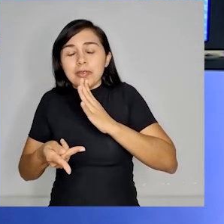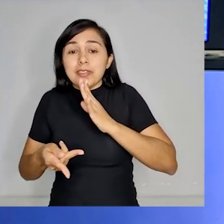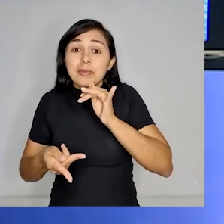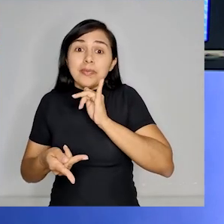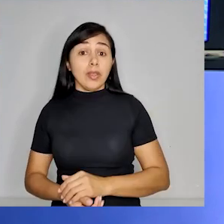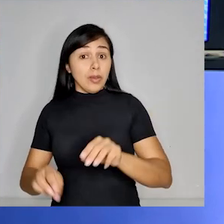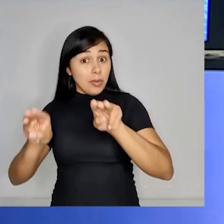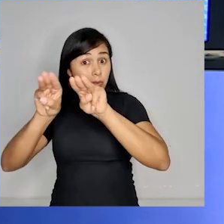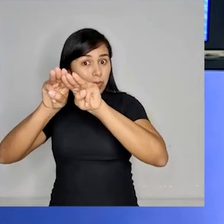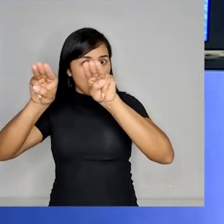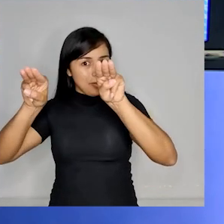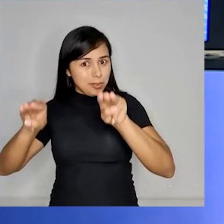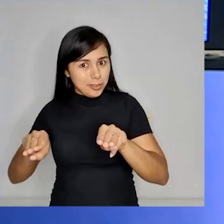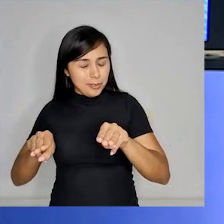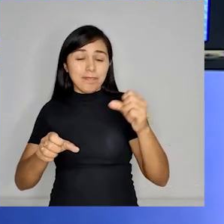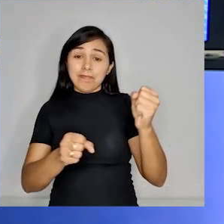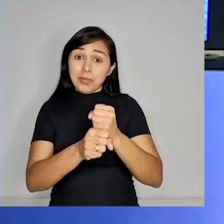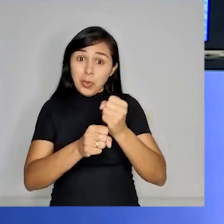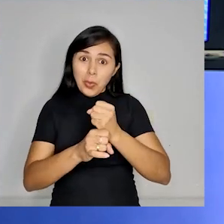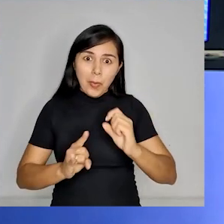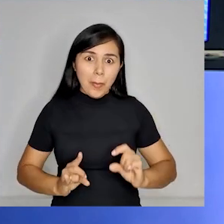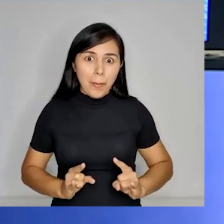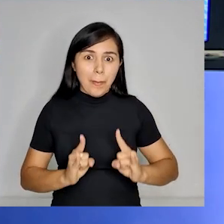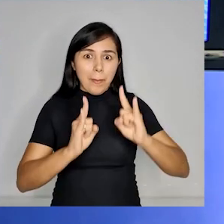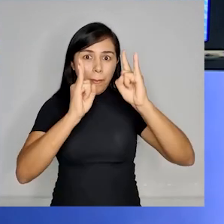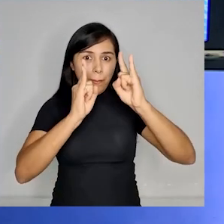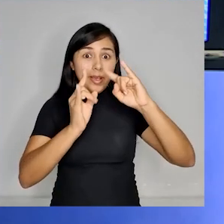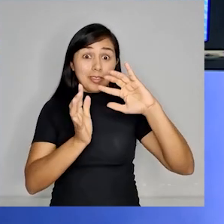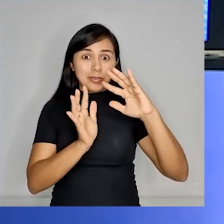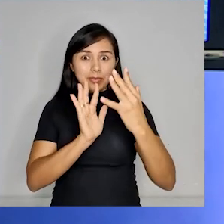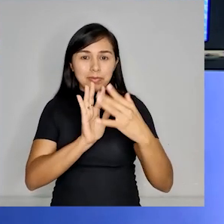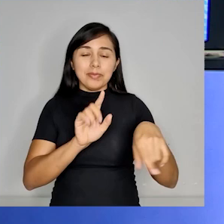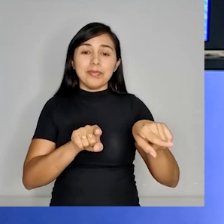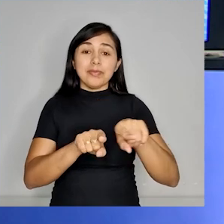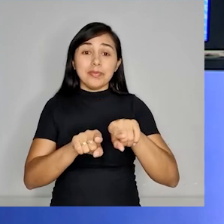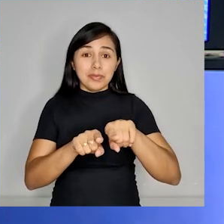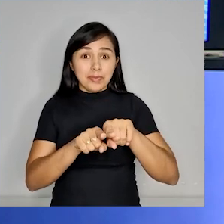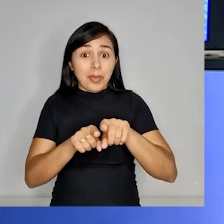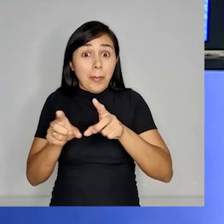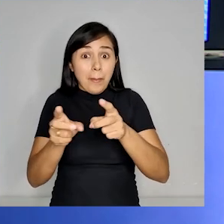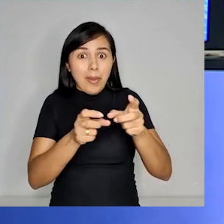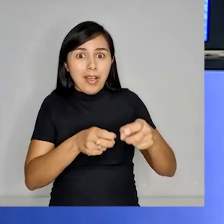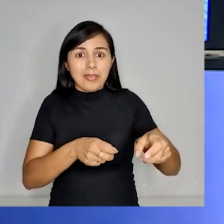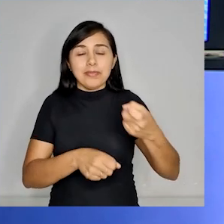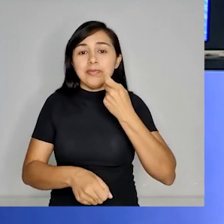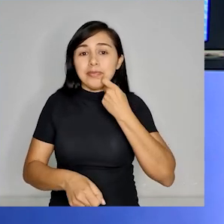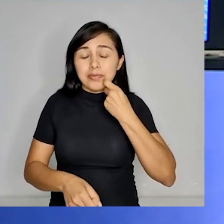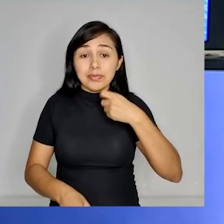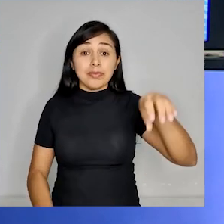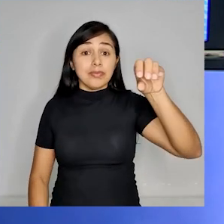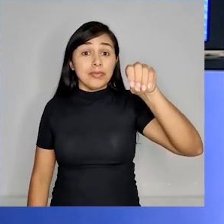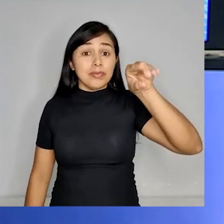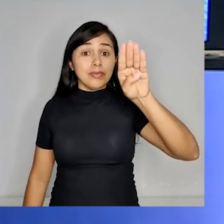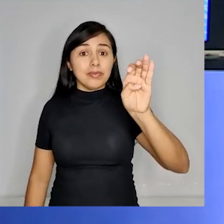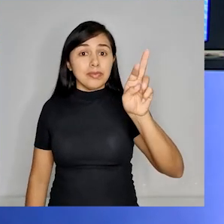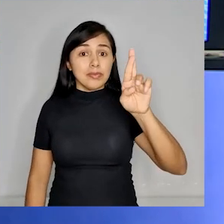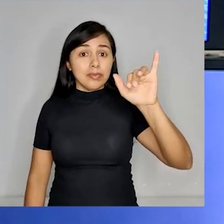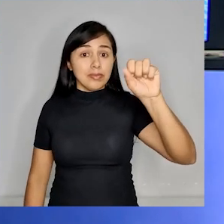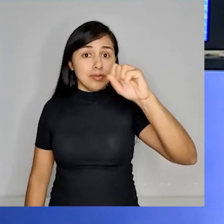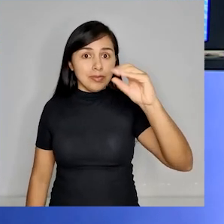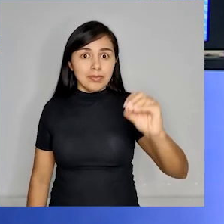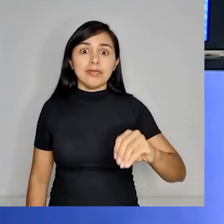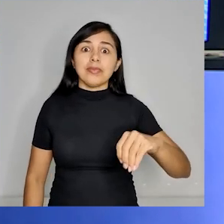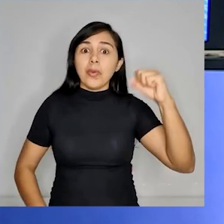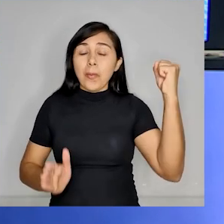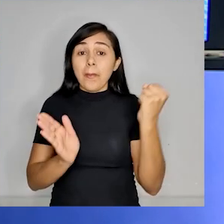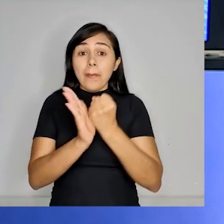ser visitados, como museus, prédios restaurados, mercado de peixes, obelisco, o